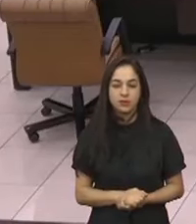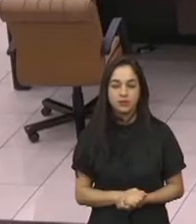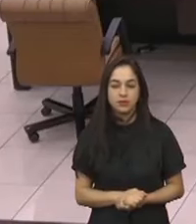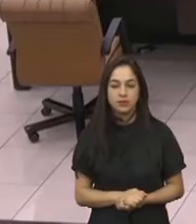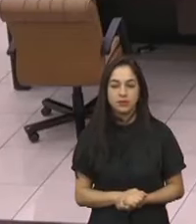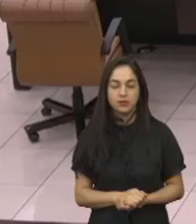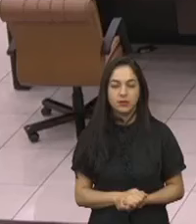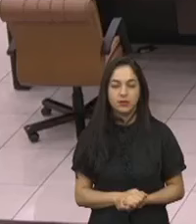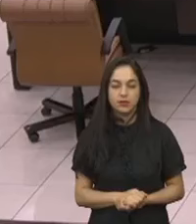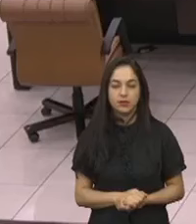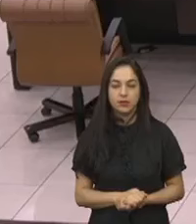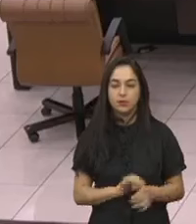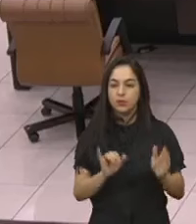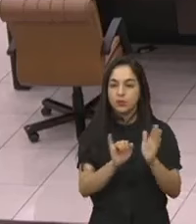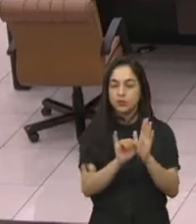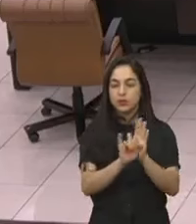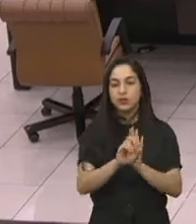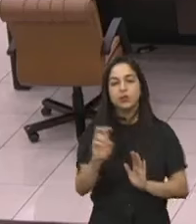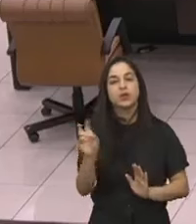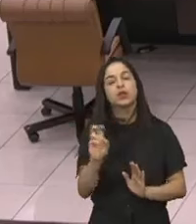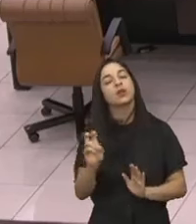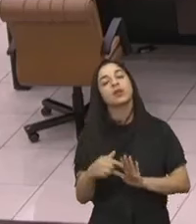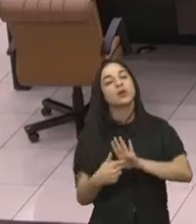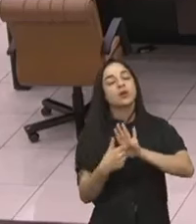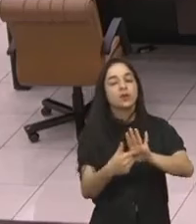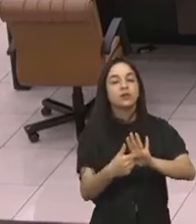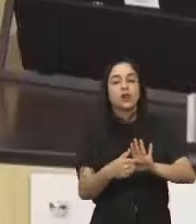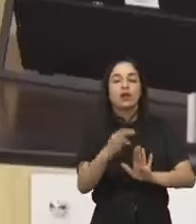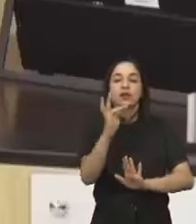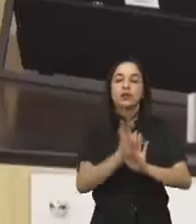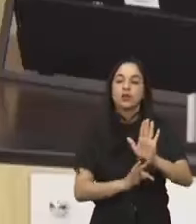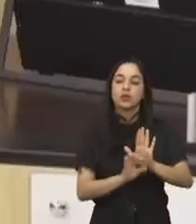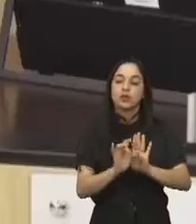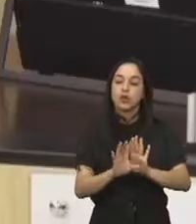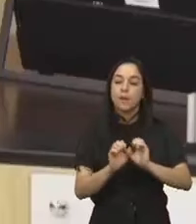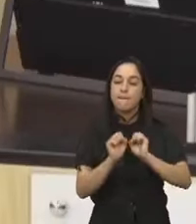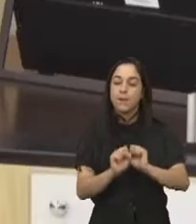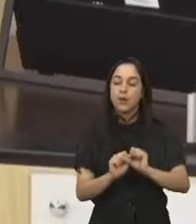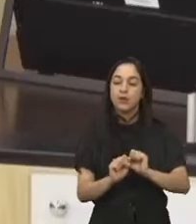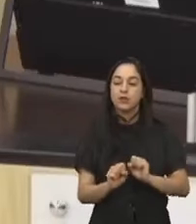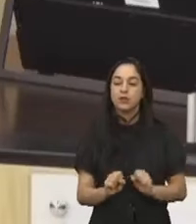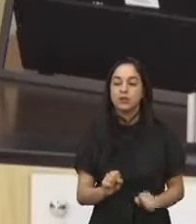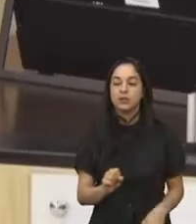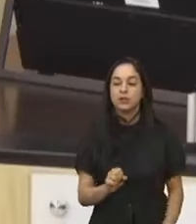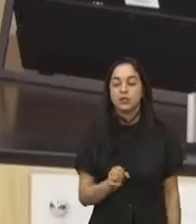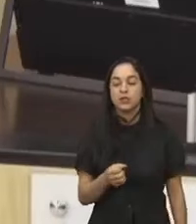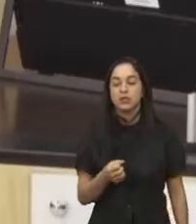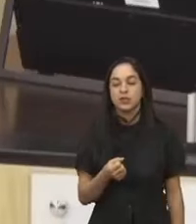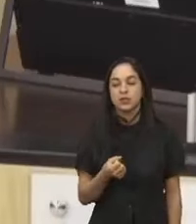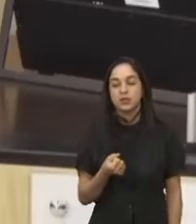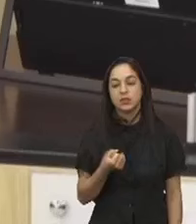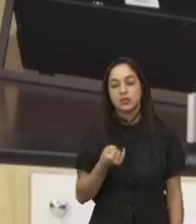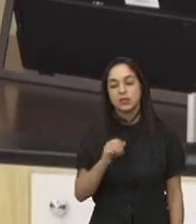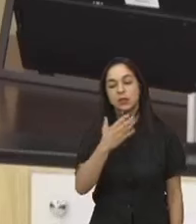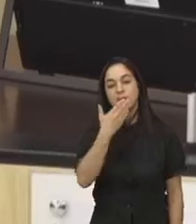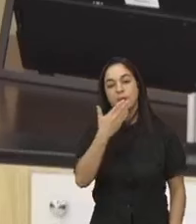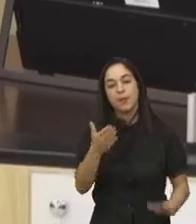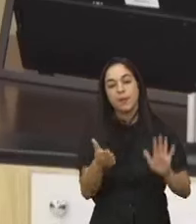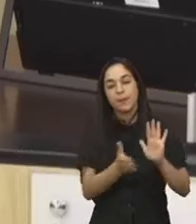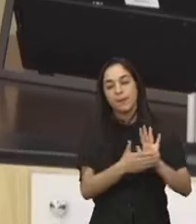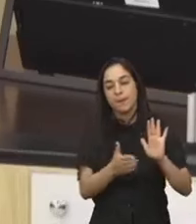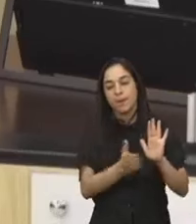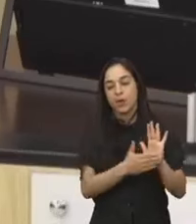Então, no inciso 5º está dizendo, o destaque do texto só será possível quando se ajustar a